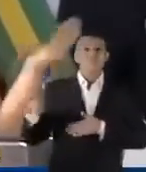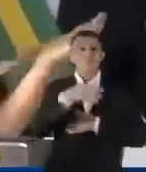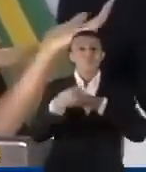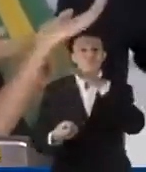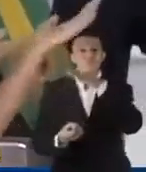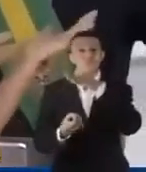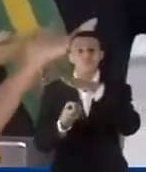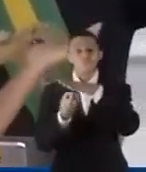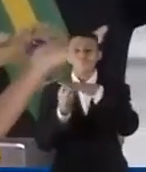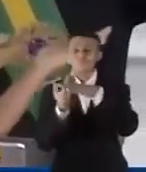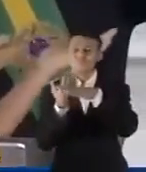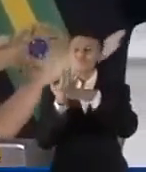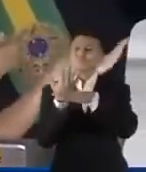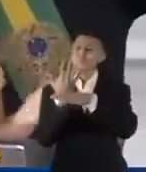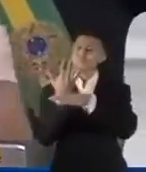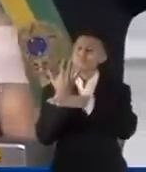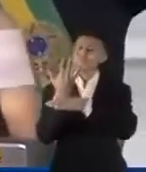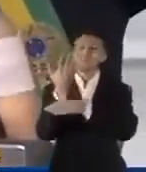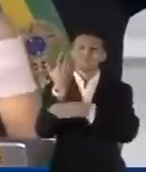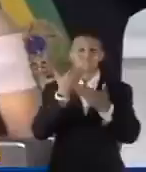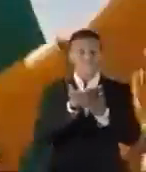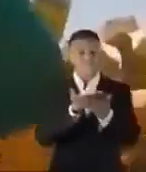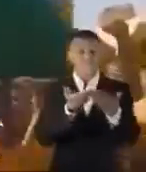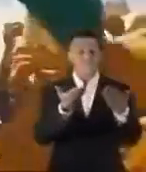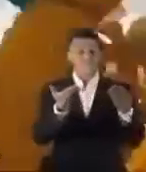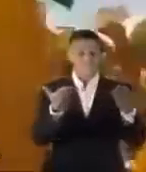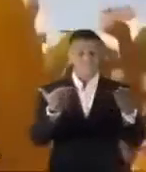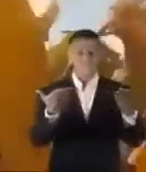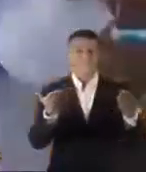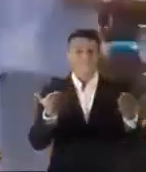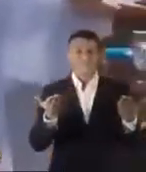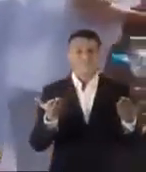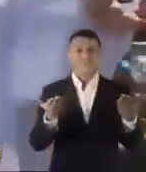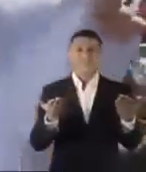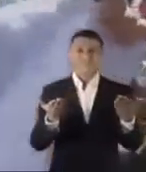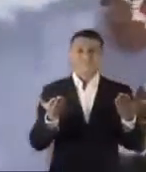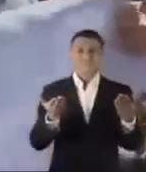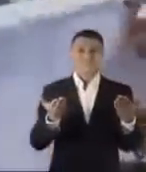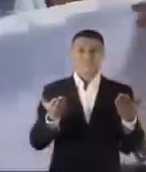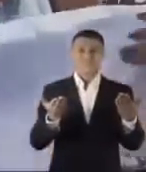um novo Brasil que nasceu pra você.